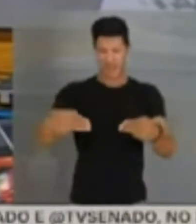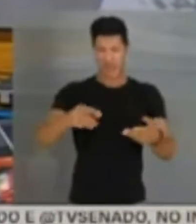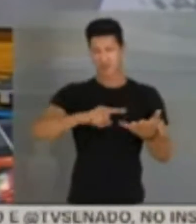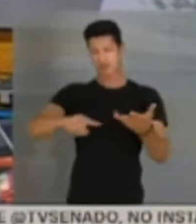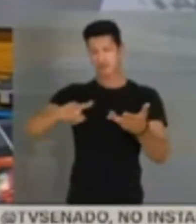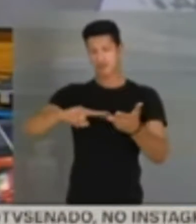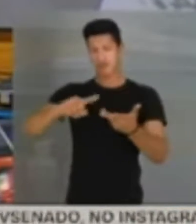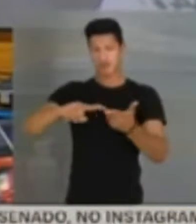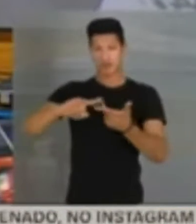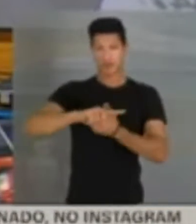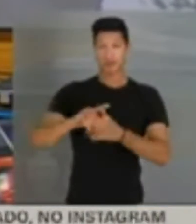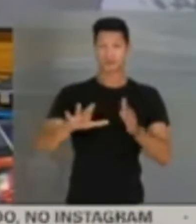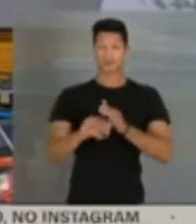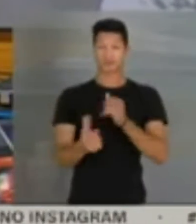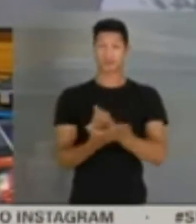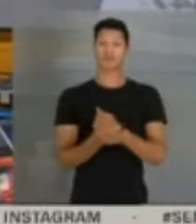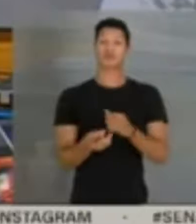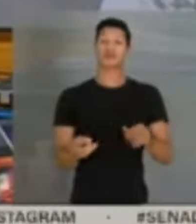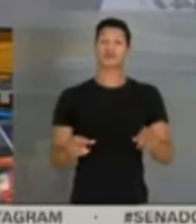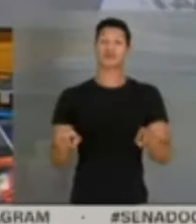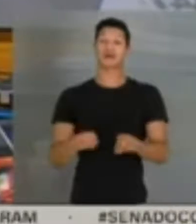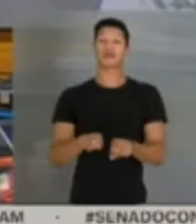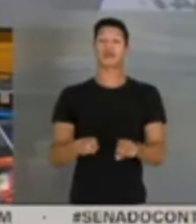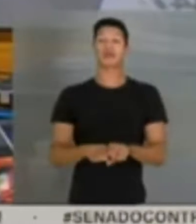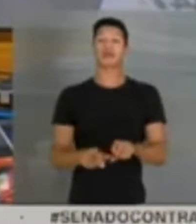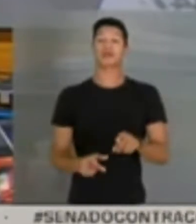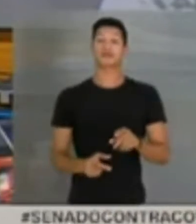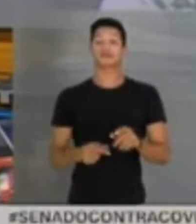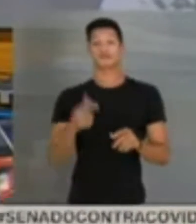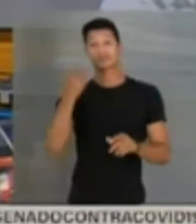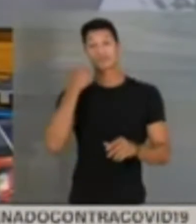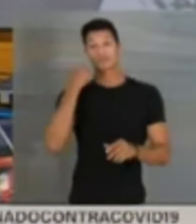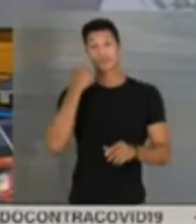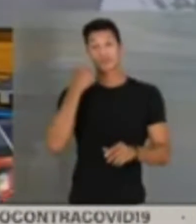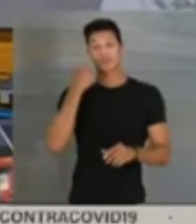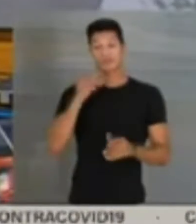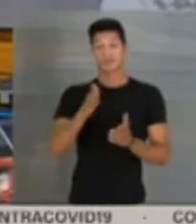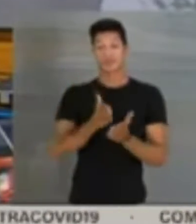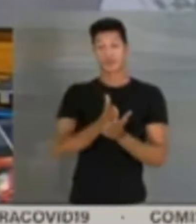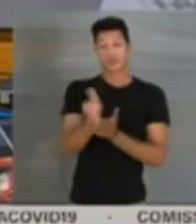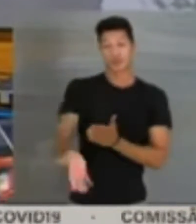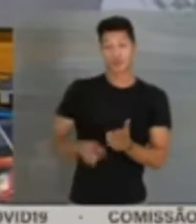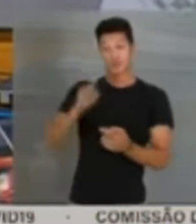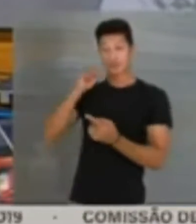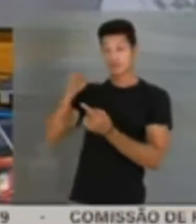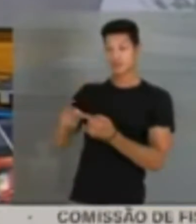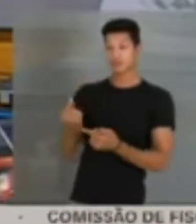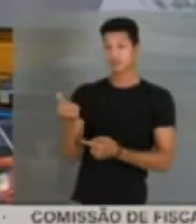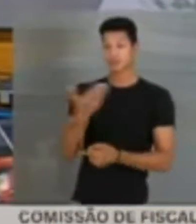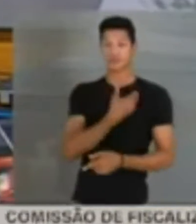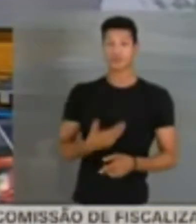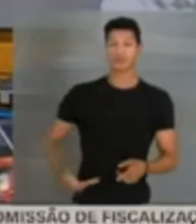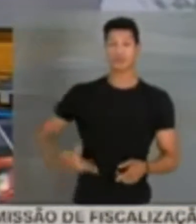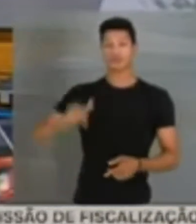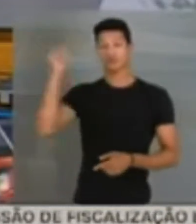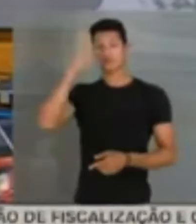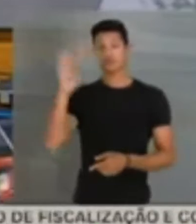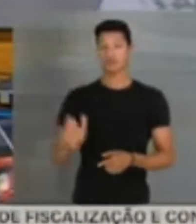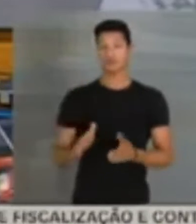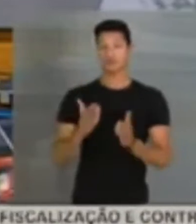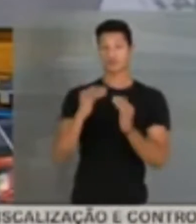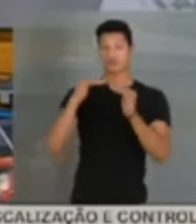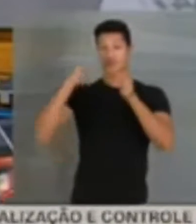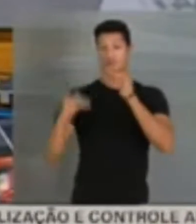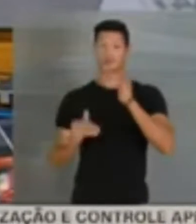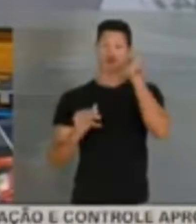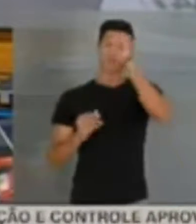ministérios, e a corrupção do ponto de vista do desvio de finalidade, dinheiro público brasileiro saindo